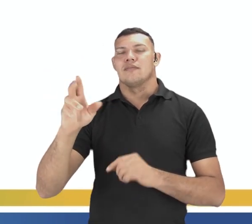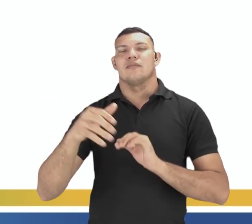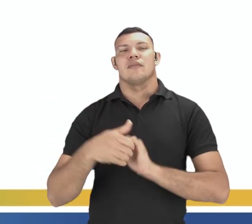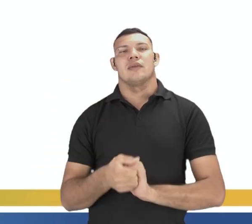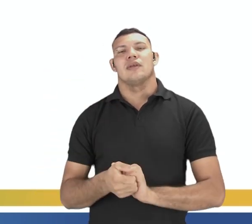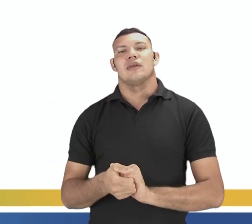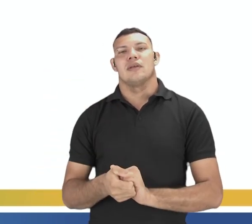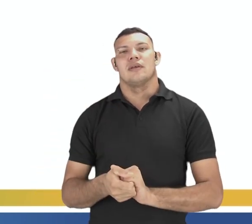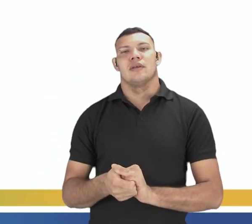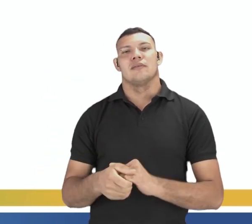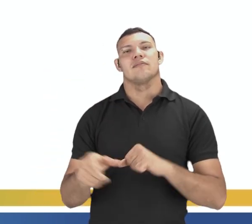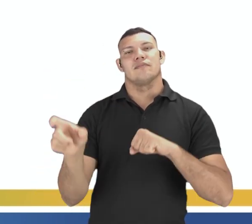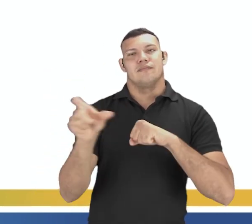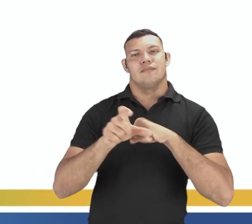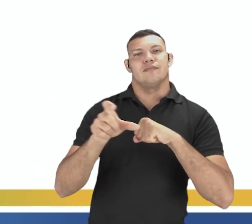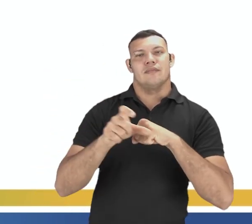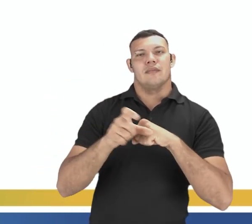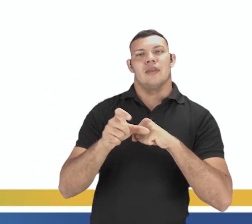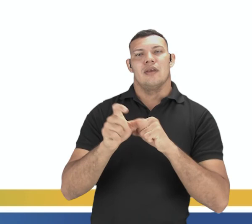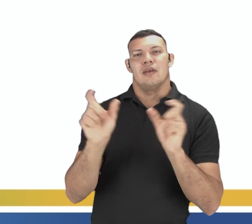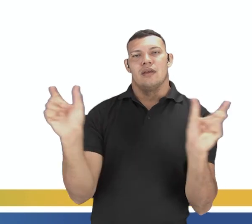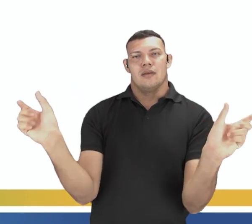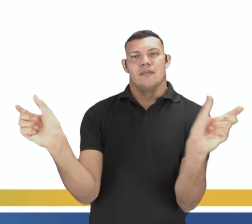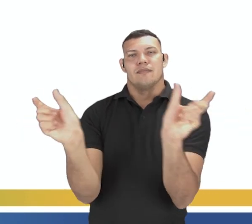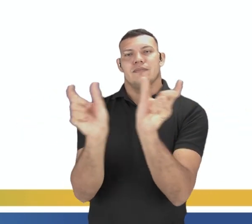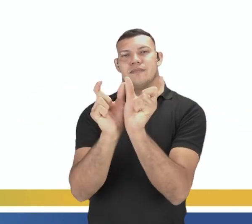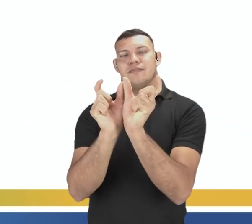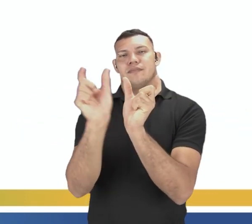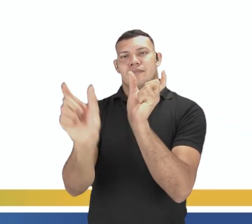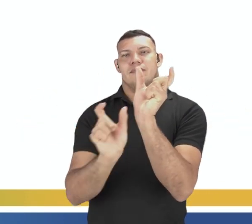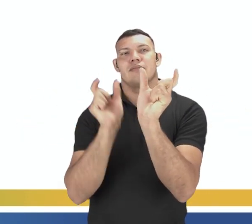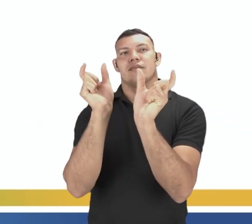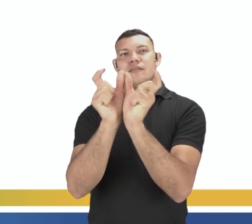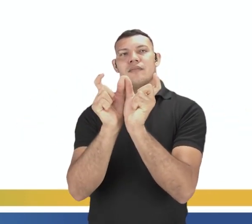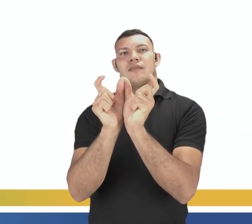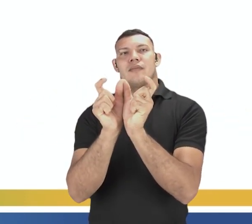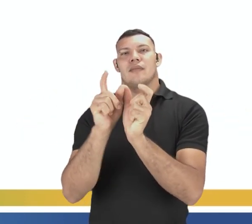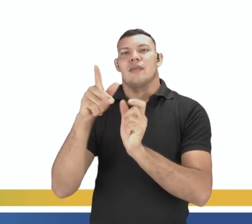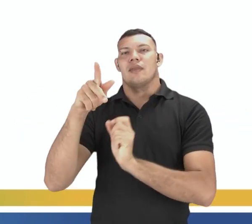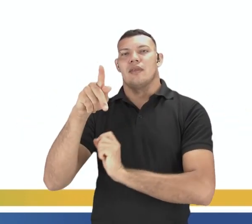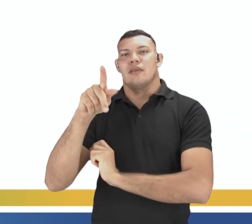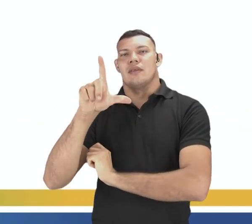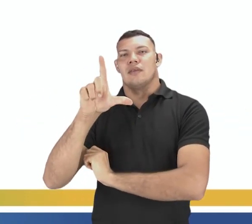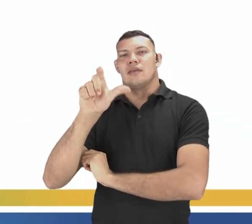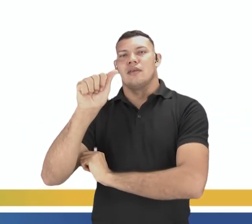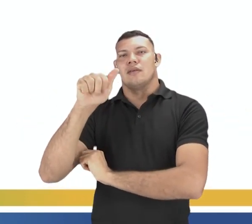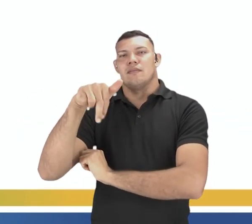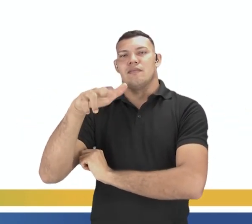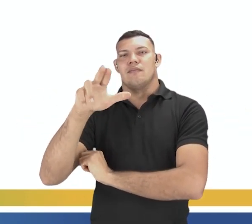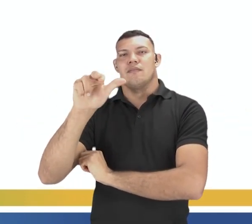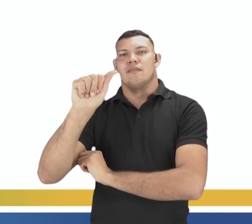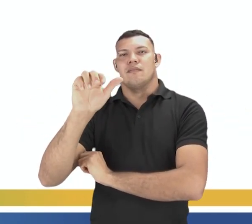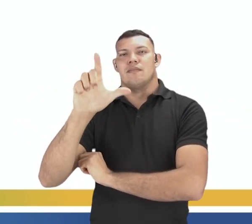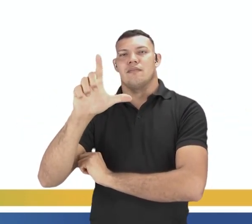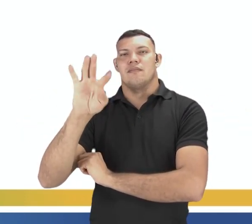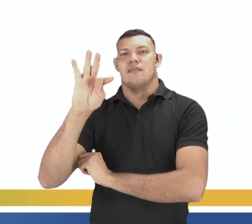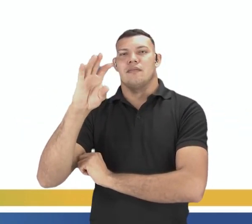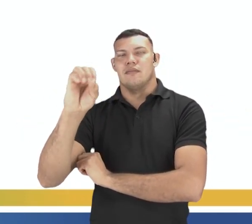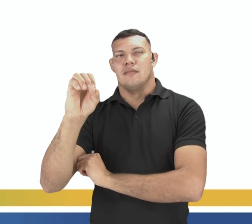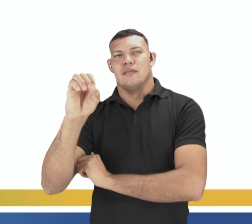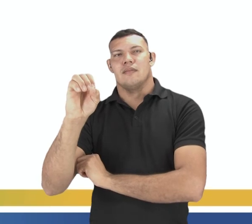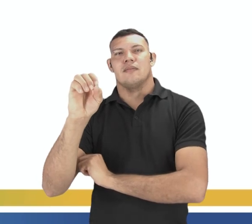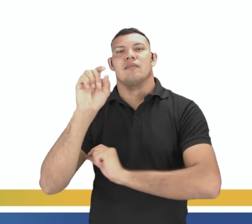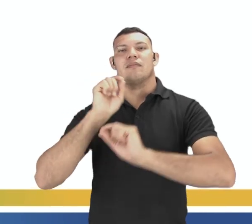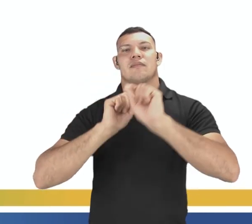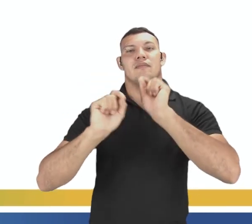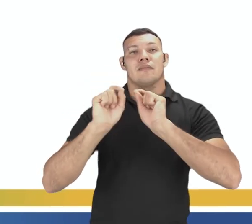composto couve-flor. E planalto por aglutinação, que seria plano mais alto,